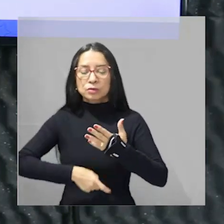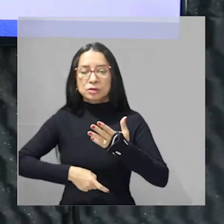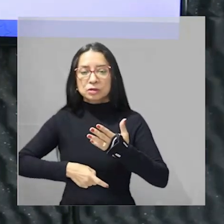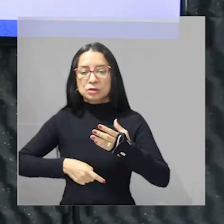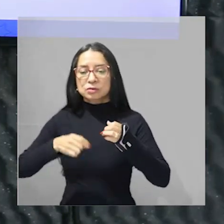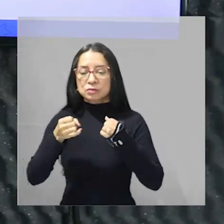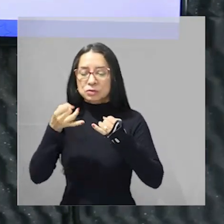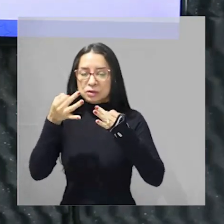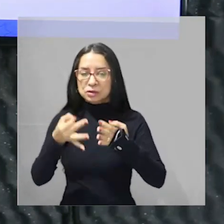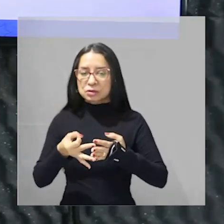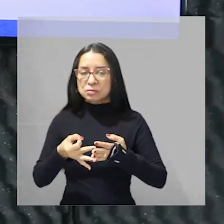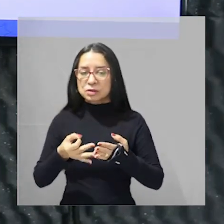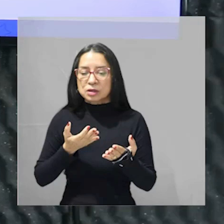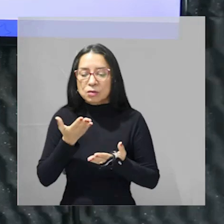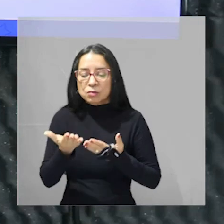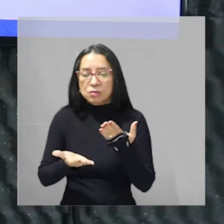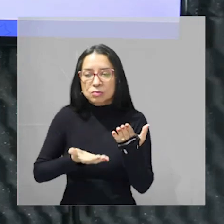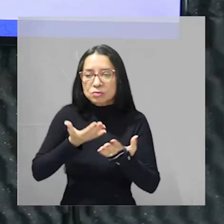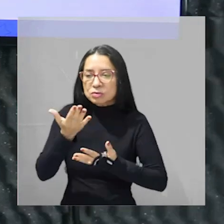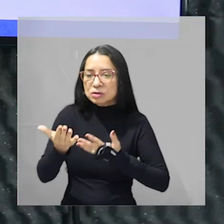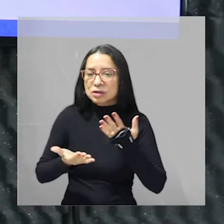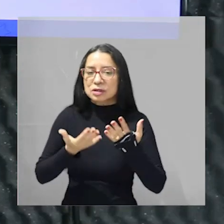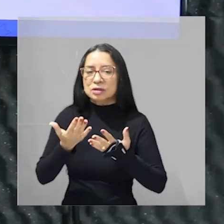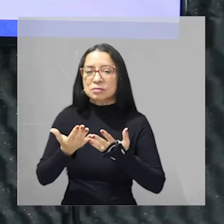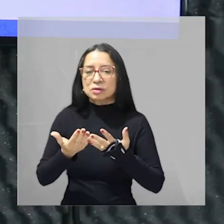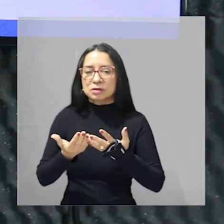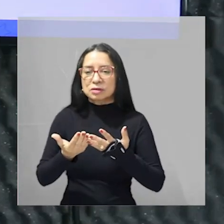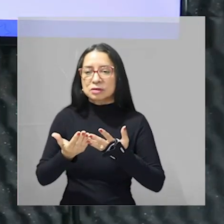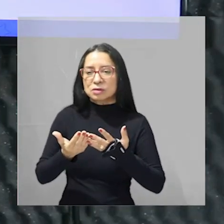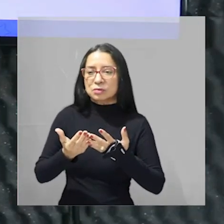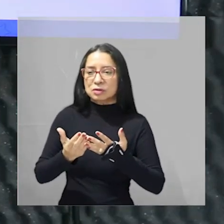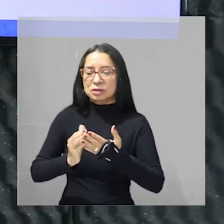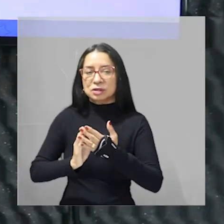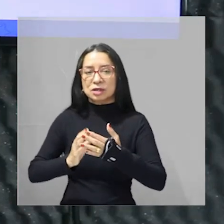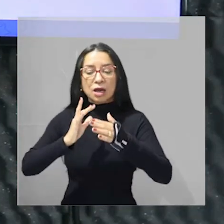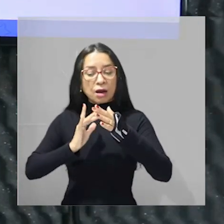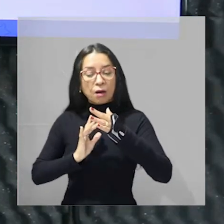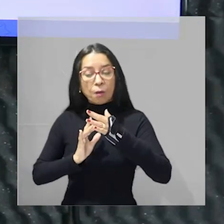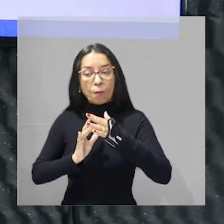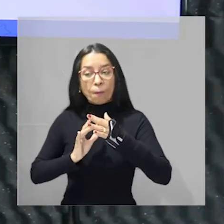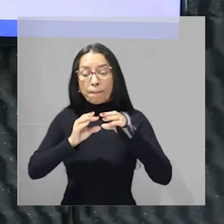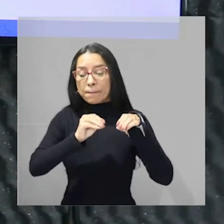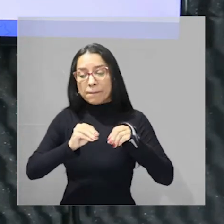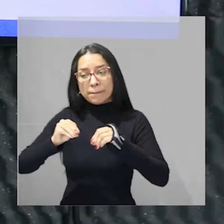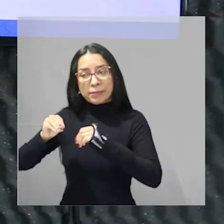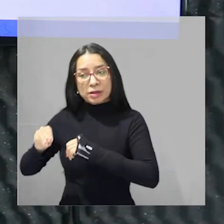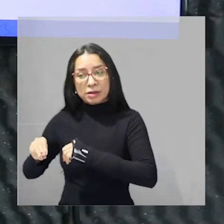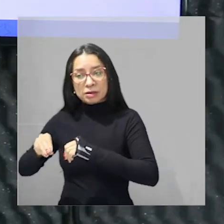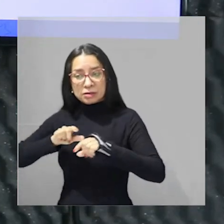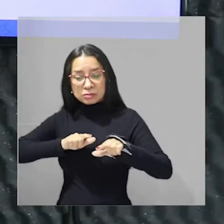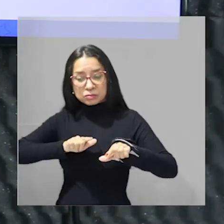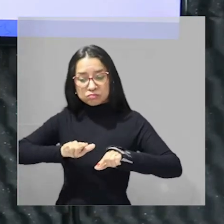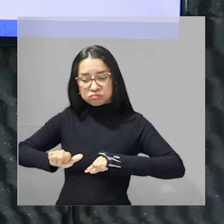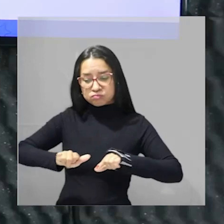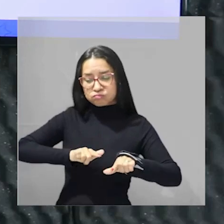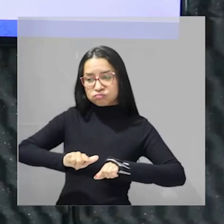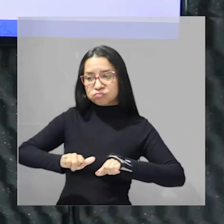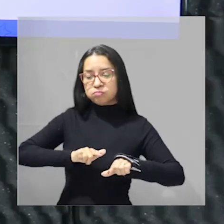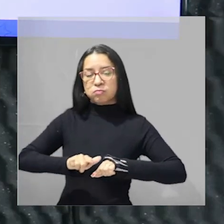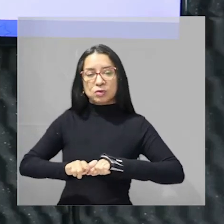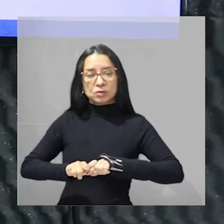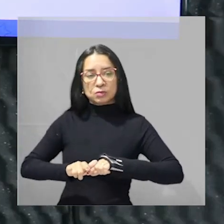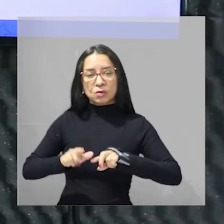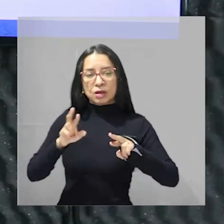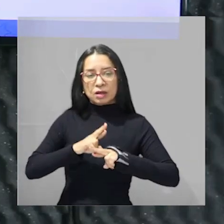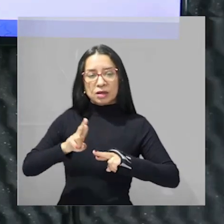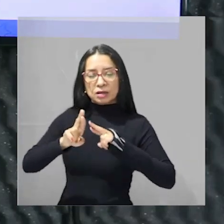explicar um tratamento ao migrante laboral. O que é esse migrante laboral, Marcos? Trabalhador. Tá certo? Alguma característica relativa ao